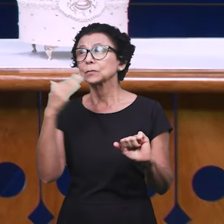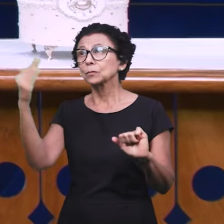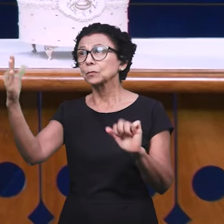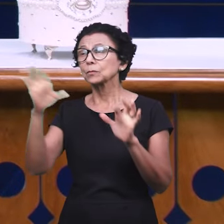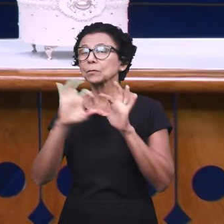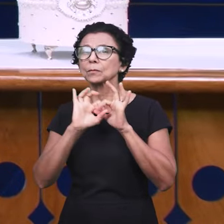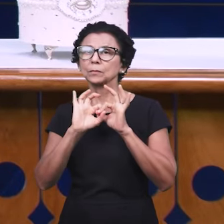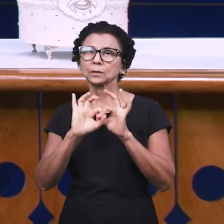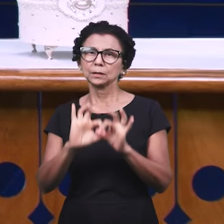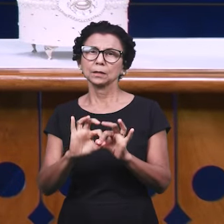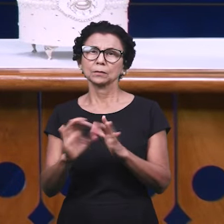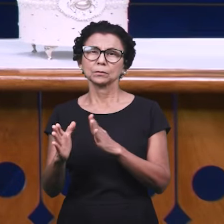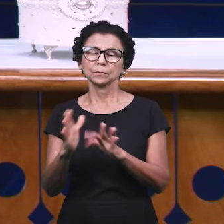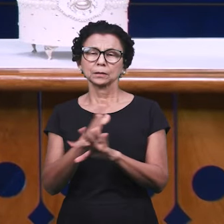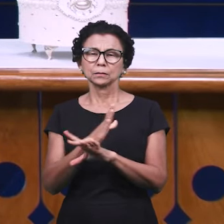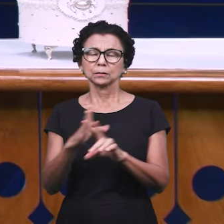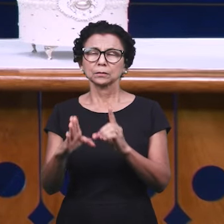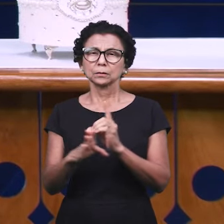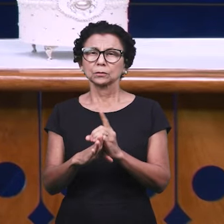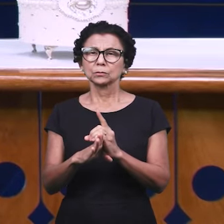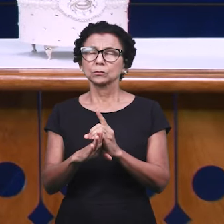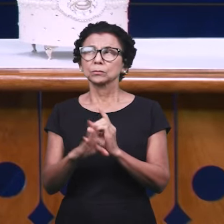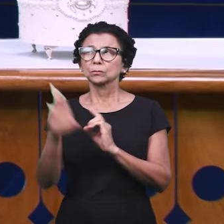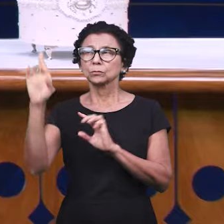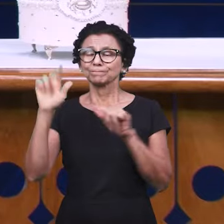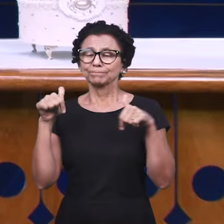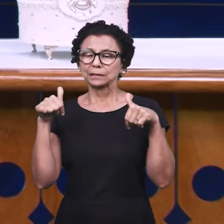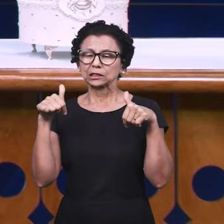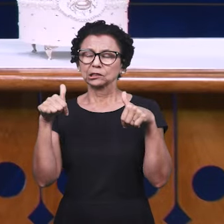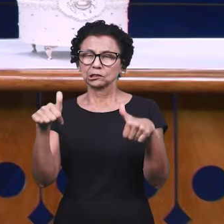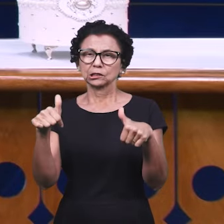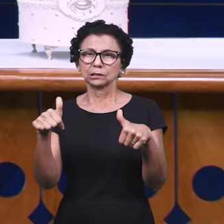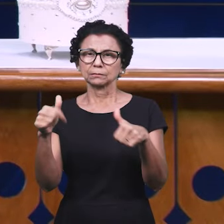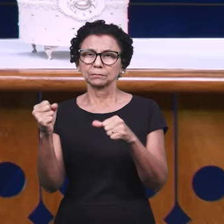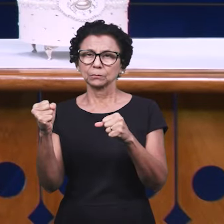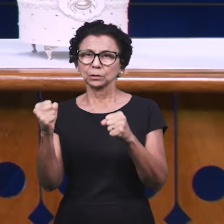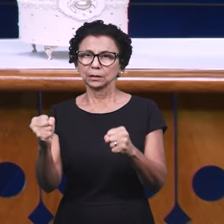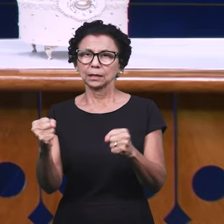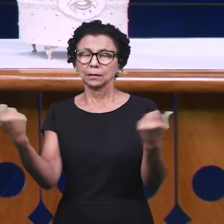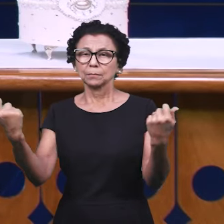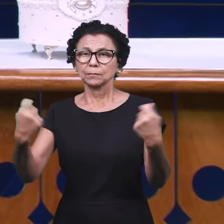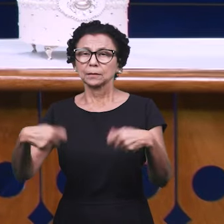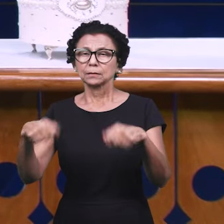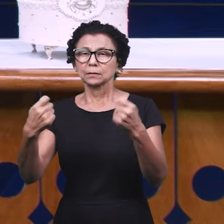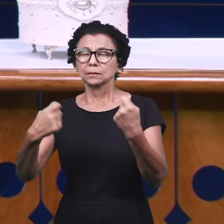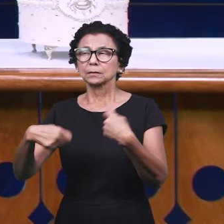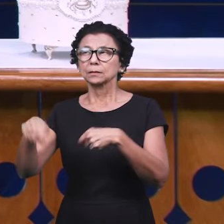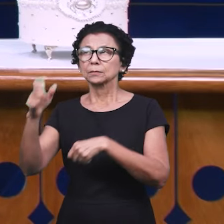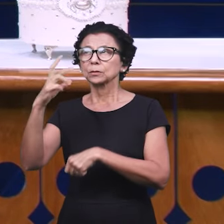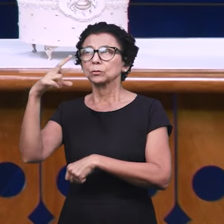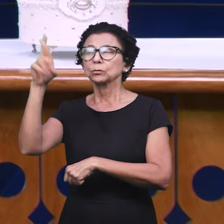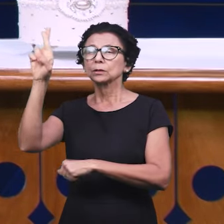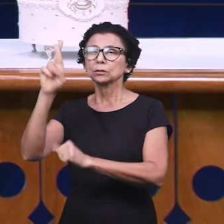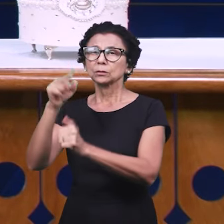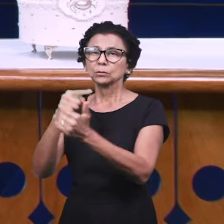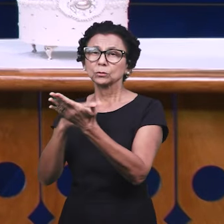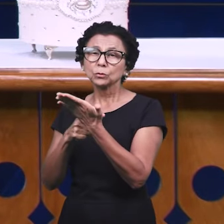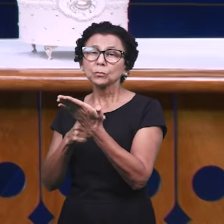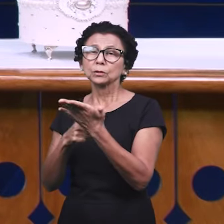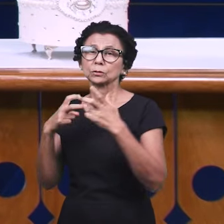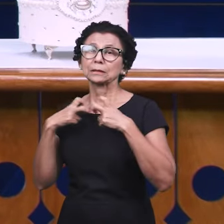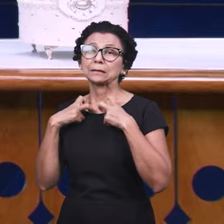culto haja grande operação do Senhor na nossa vida, porque precisamos de Ti e clamamos assim, ó Deus, para que o Teu